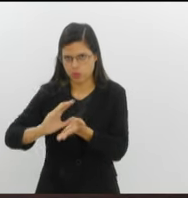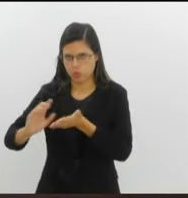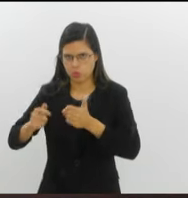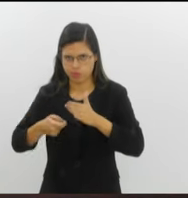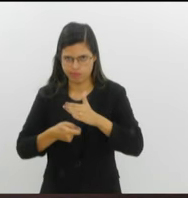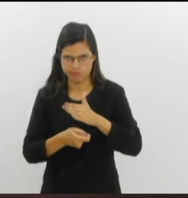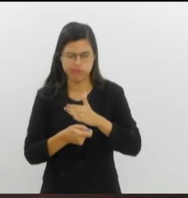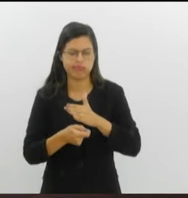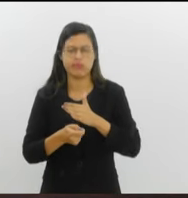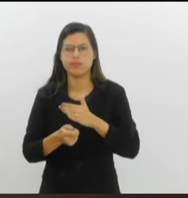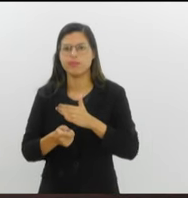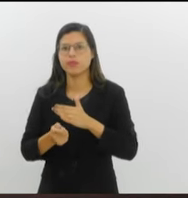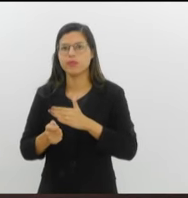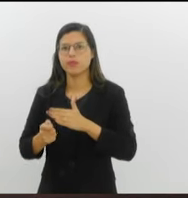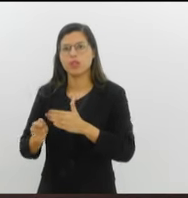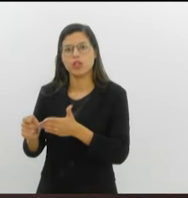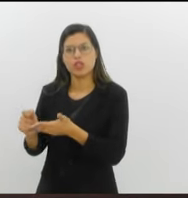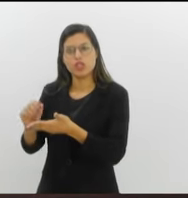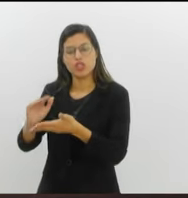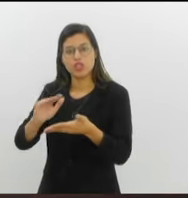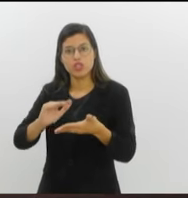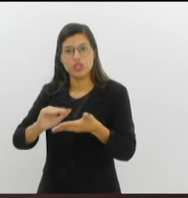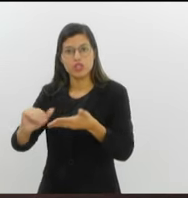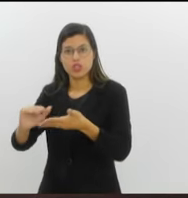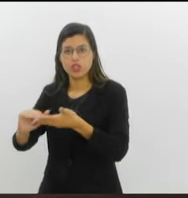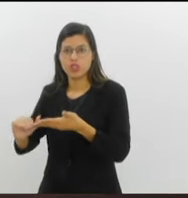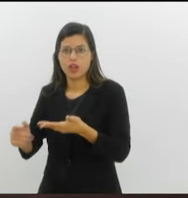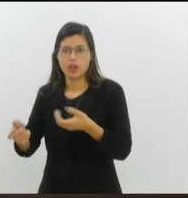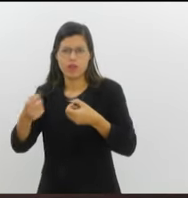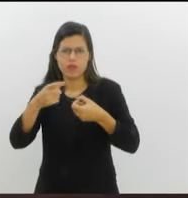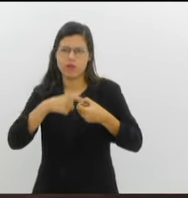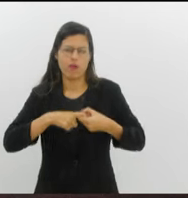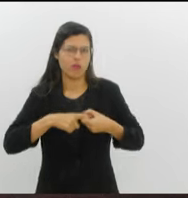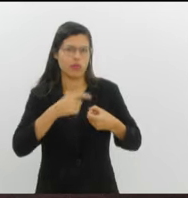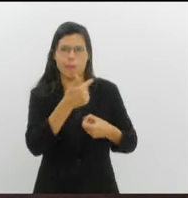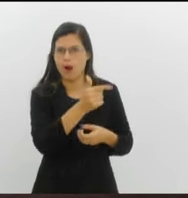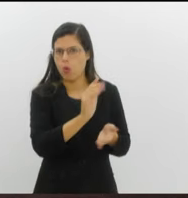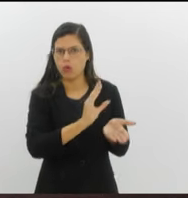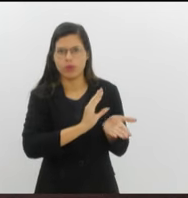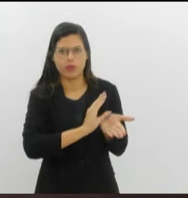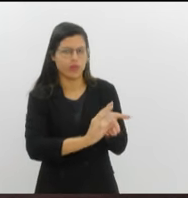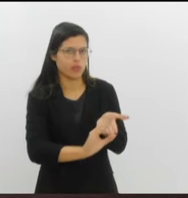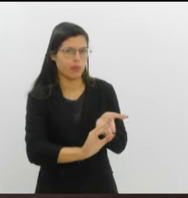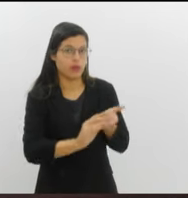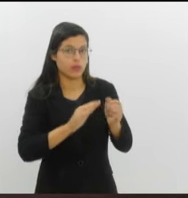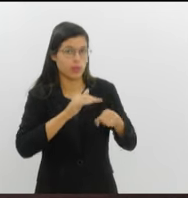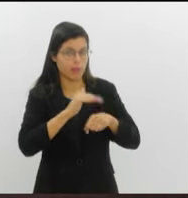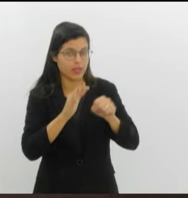recolhe o seu capital para a renda fixa ou para algum investimento fora do país,